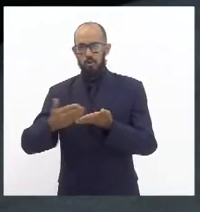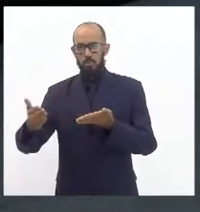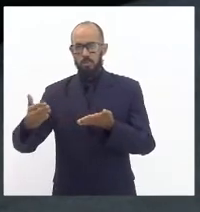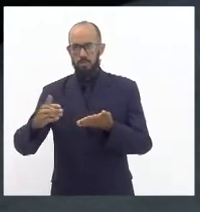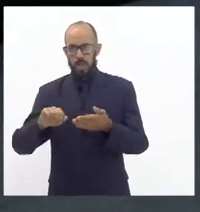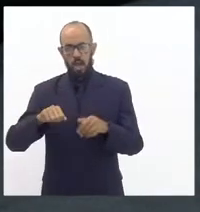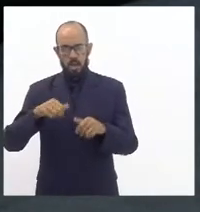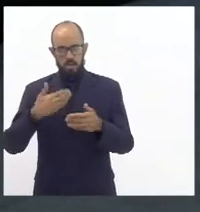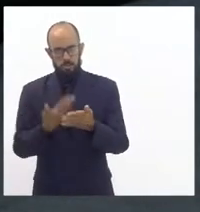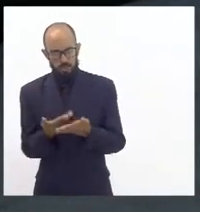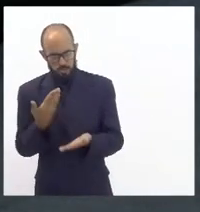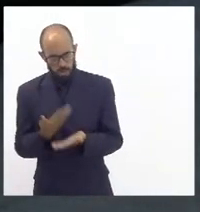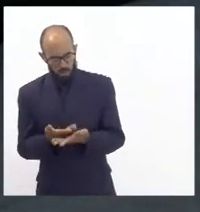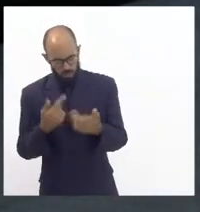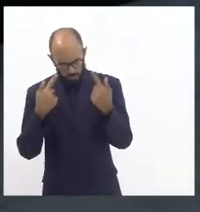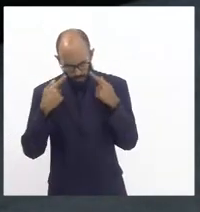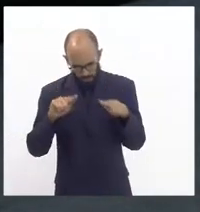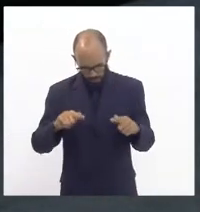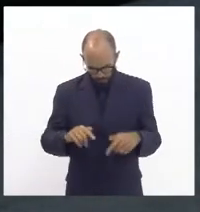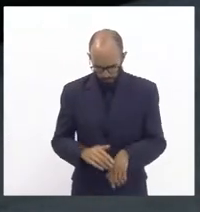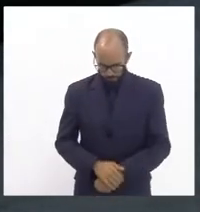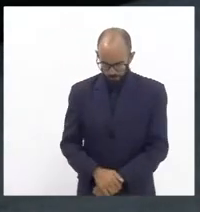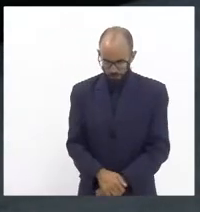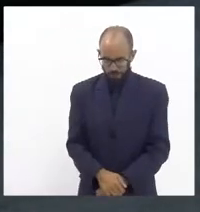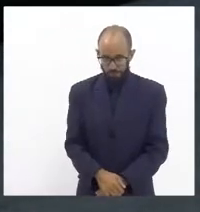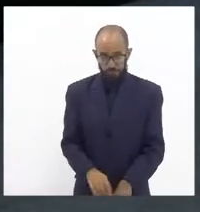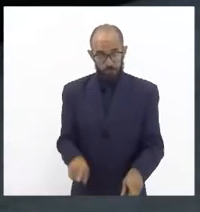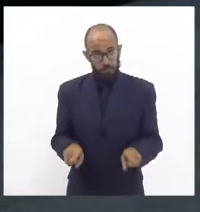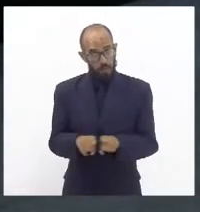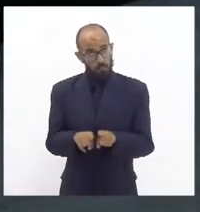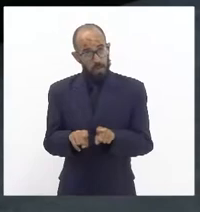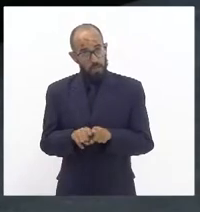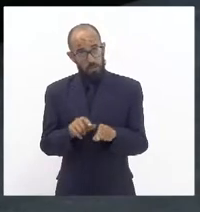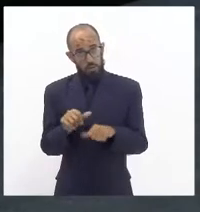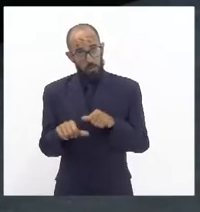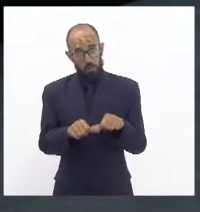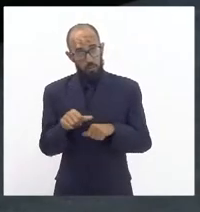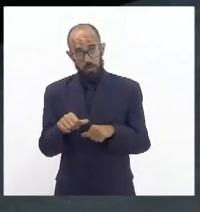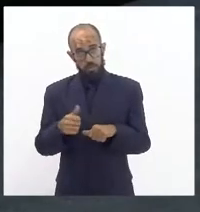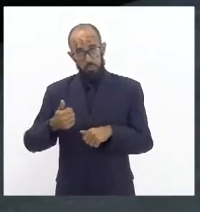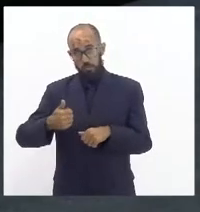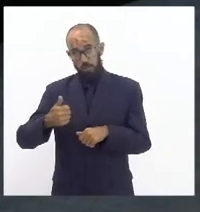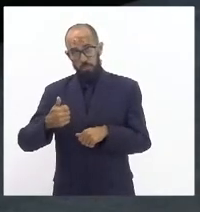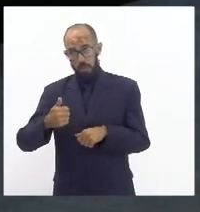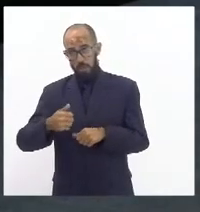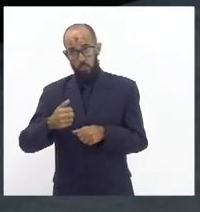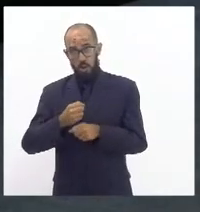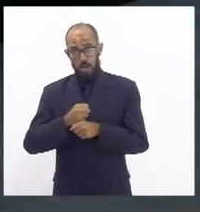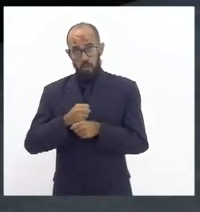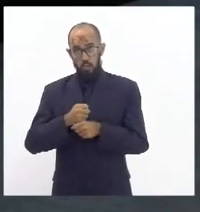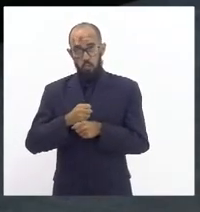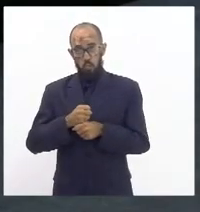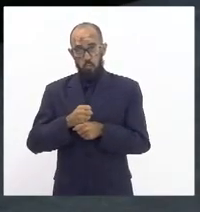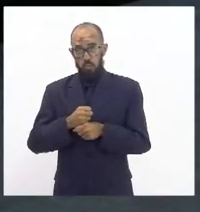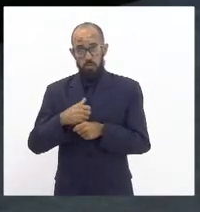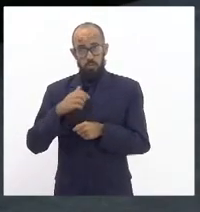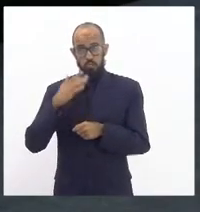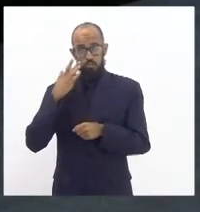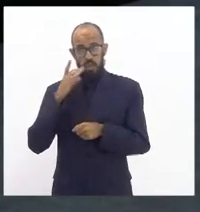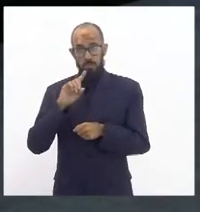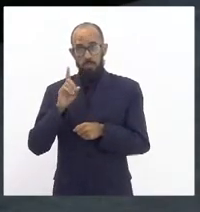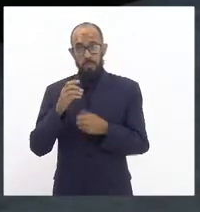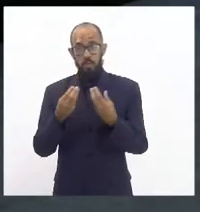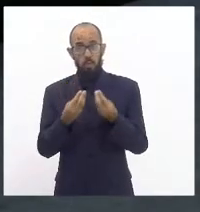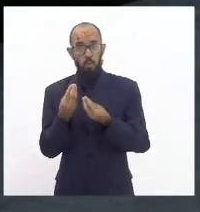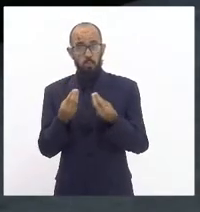o que era muito grave Além disso você tinha mudanças no primeiro ano do currículo sem saber sequer como